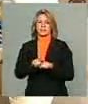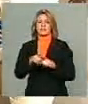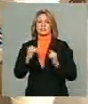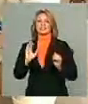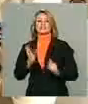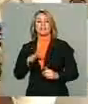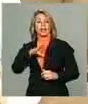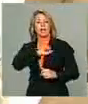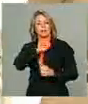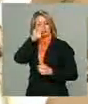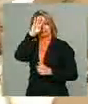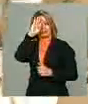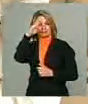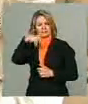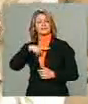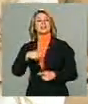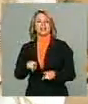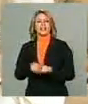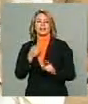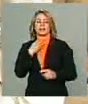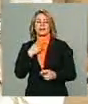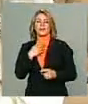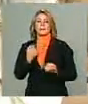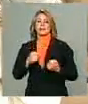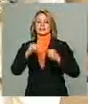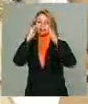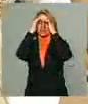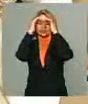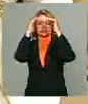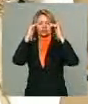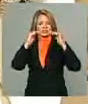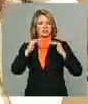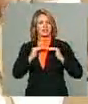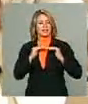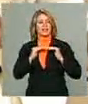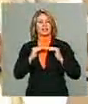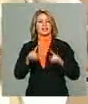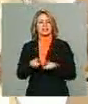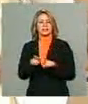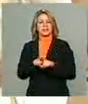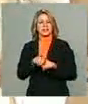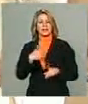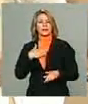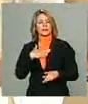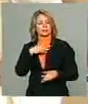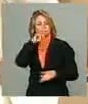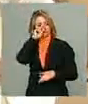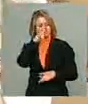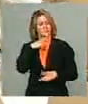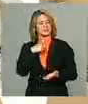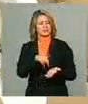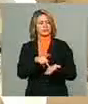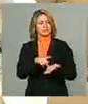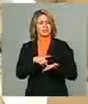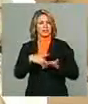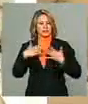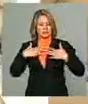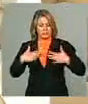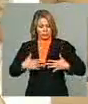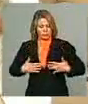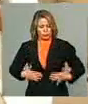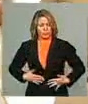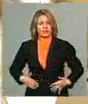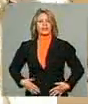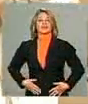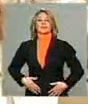já é um suficiente eu tenho que respeitar a minha carcaça carcaça que